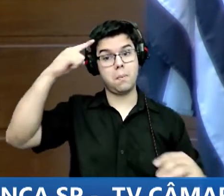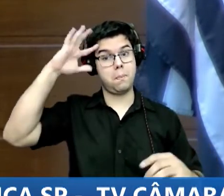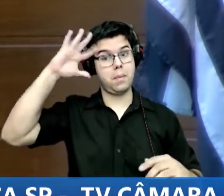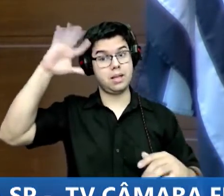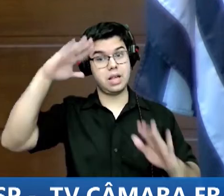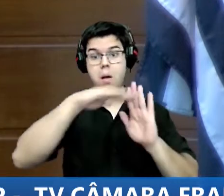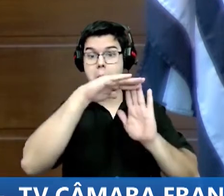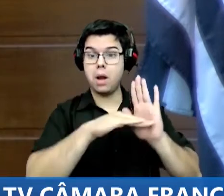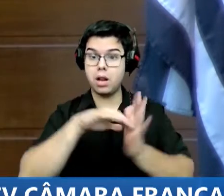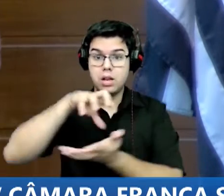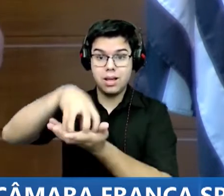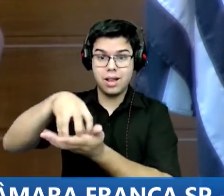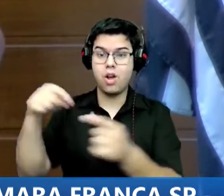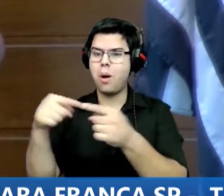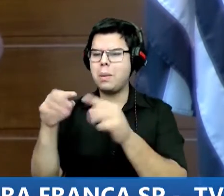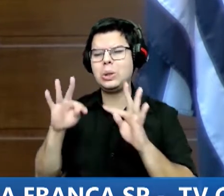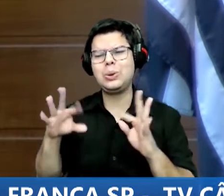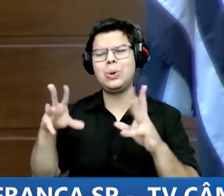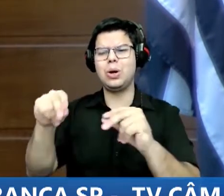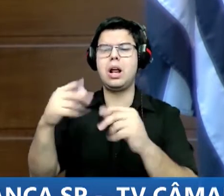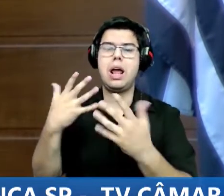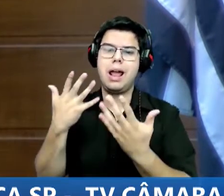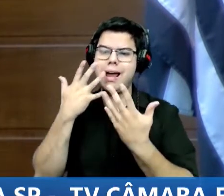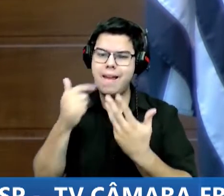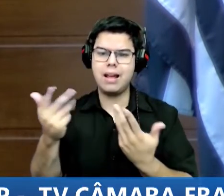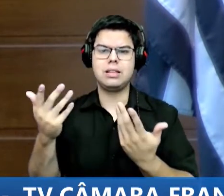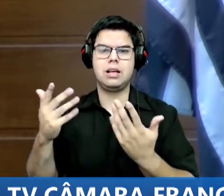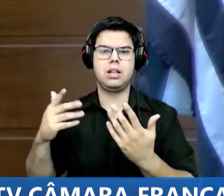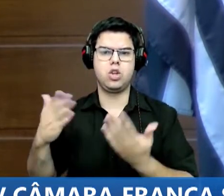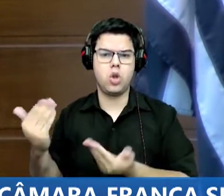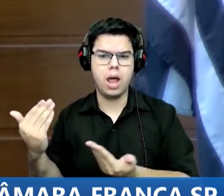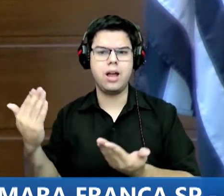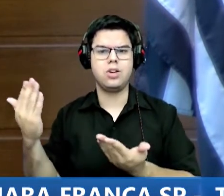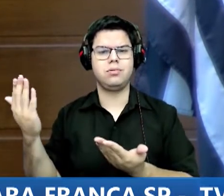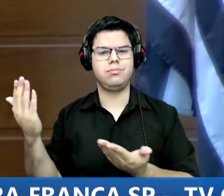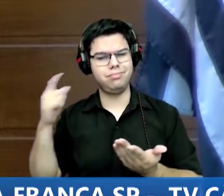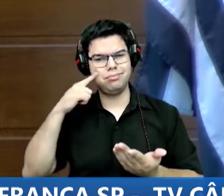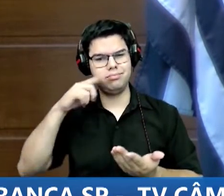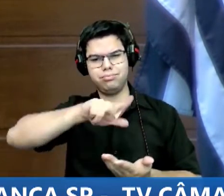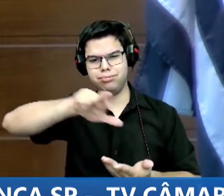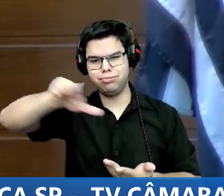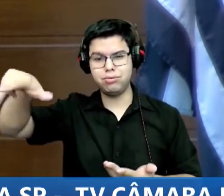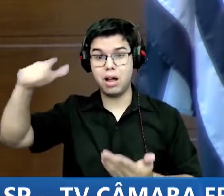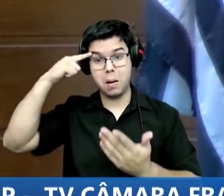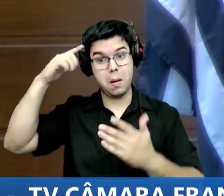as fases, crianças, adolescentes e jovens. Pode passar o próximo.